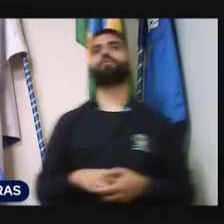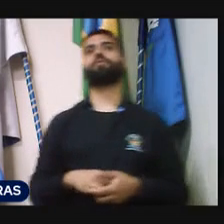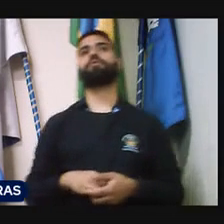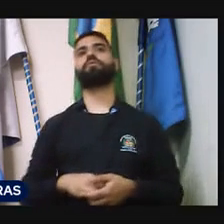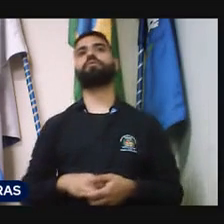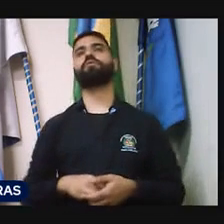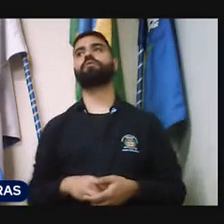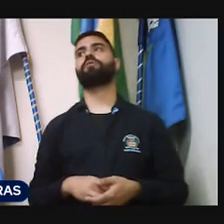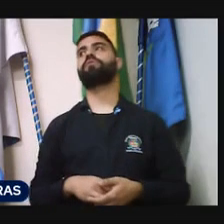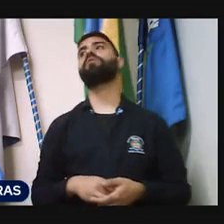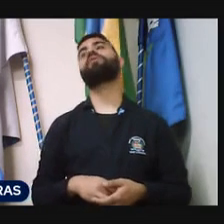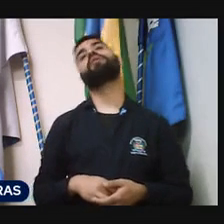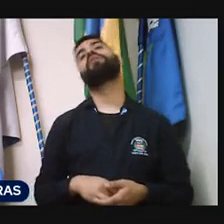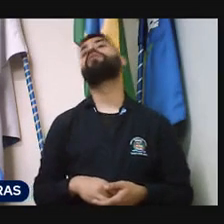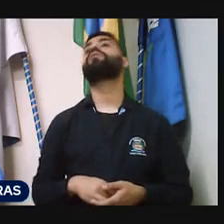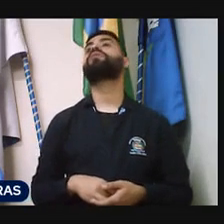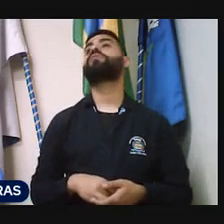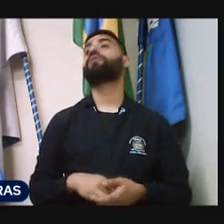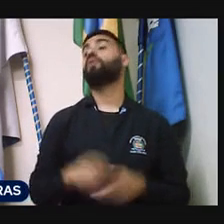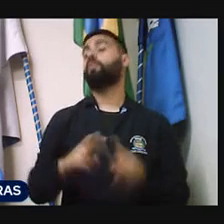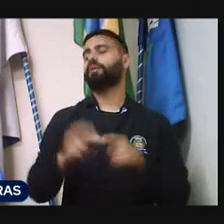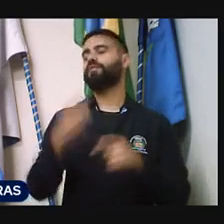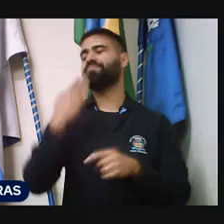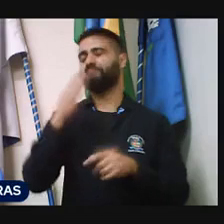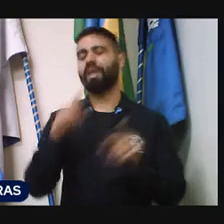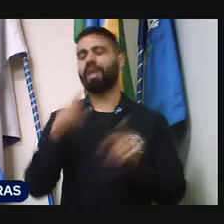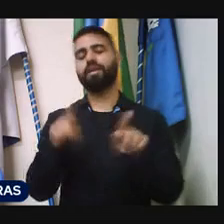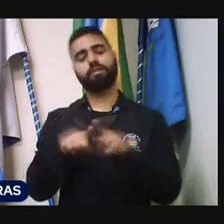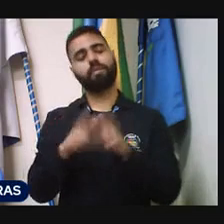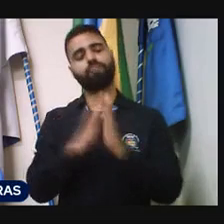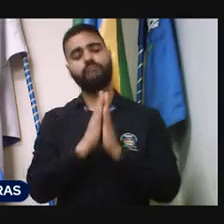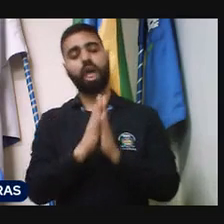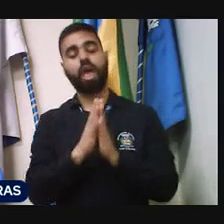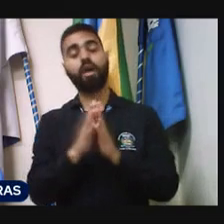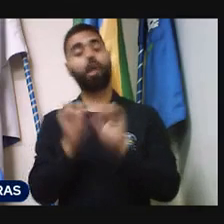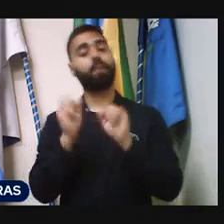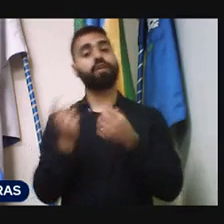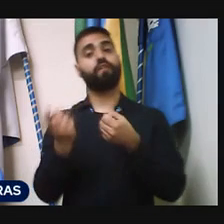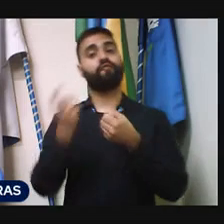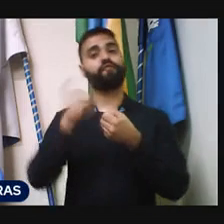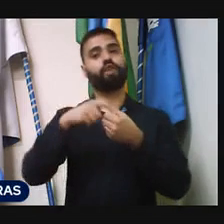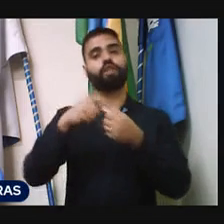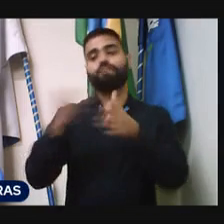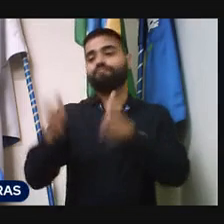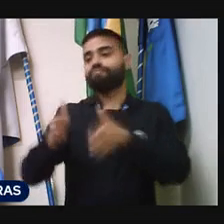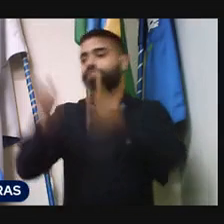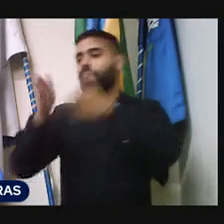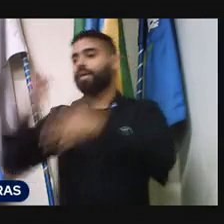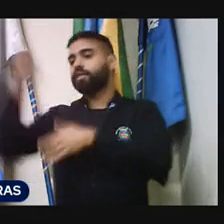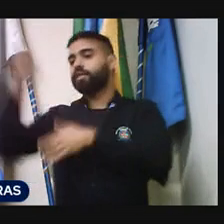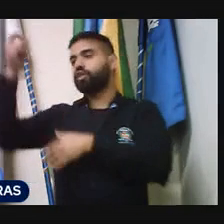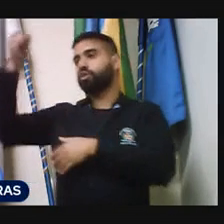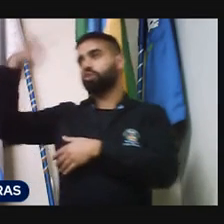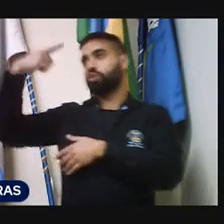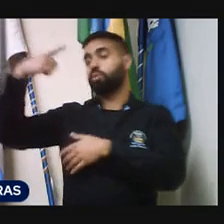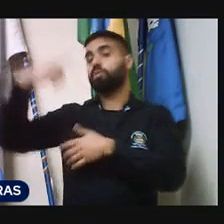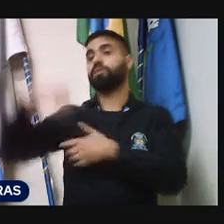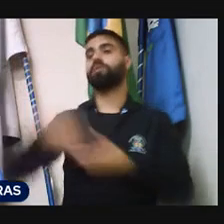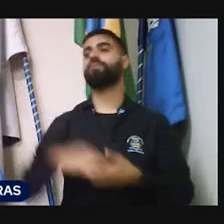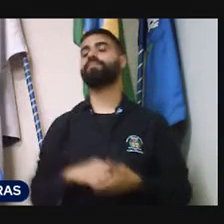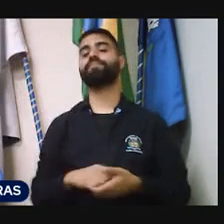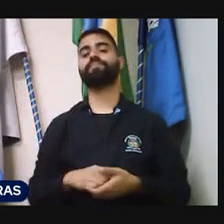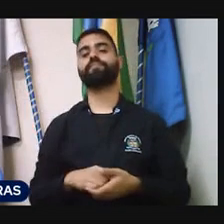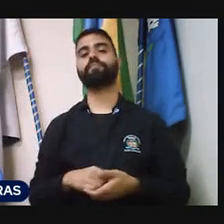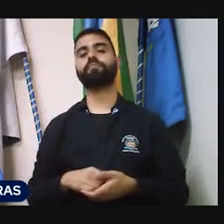conservatório Santa Isabel então a gente pede também aí encarecidamente essa retomada do serviço dessa colocasse e da iluminação